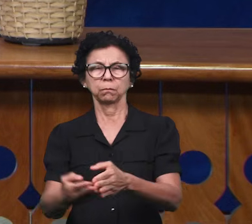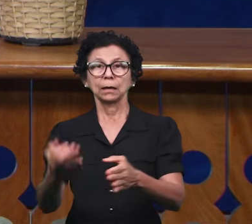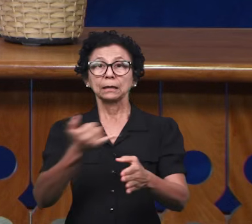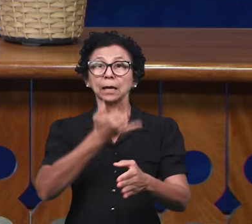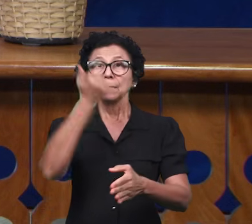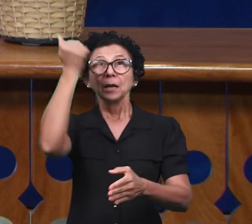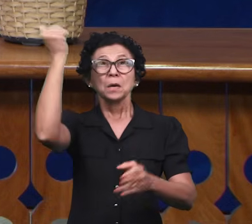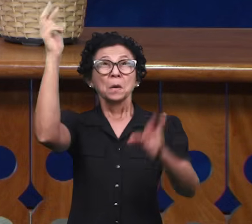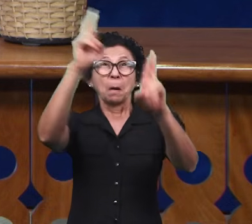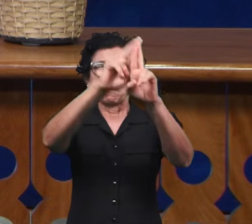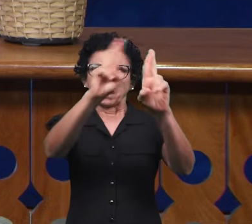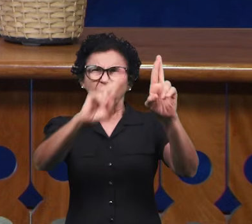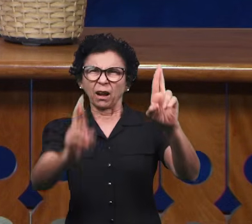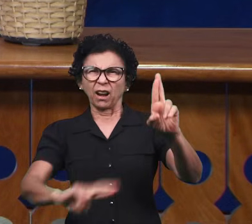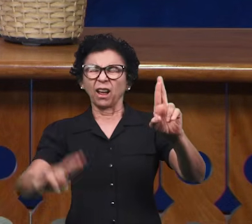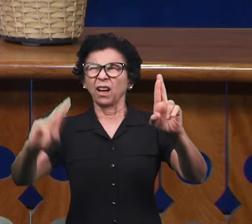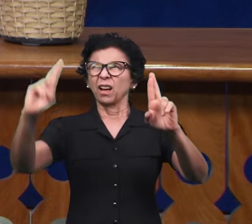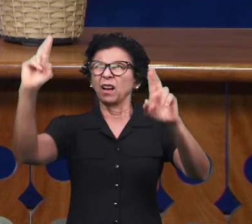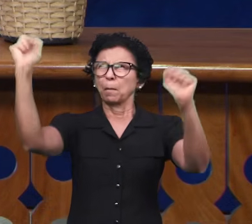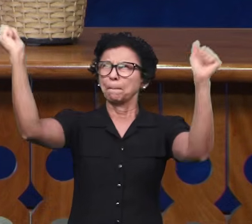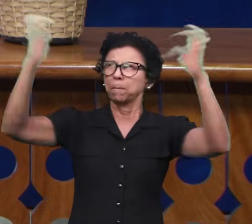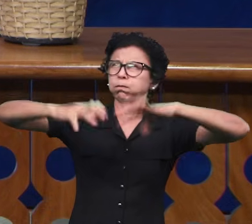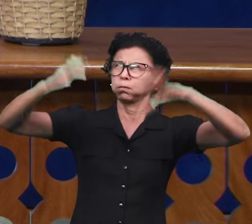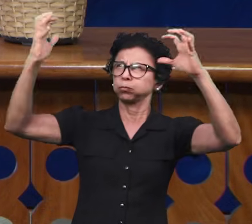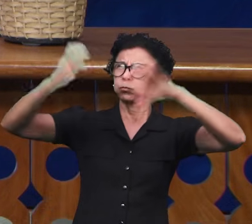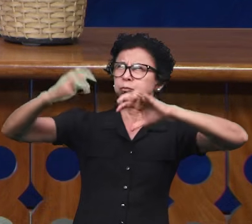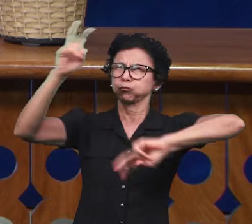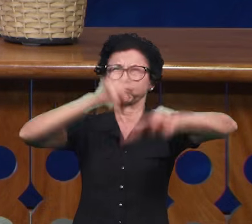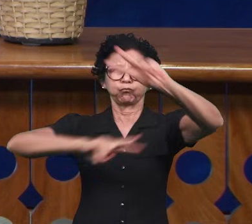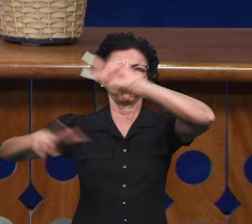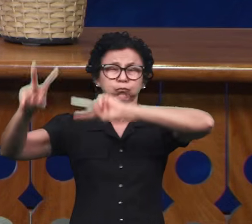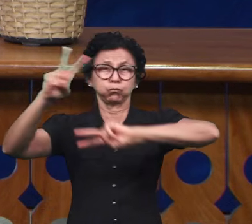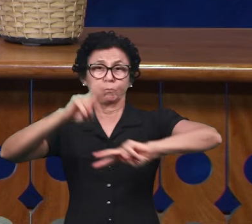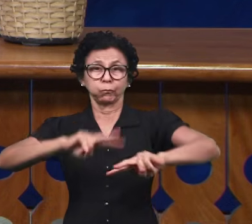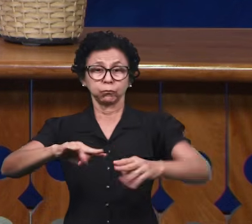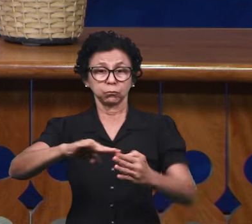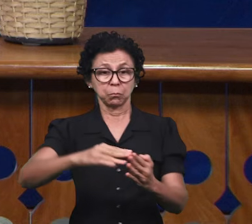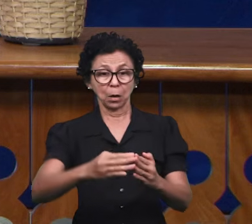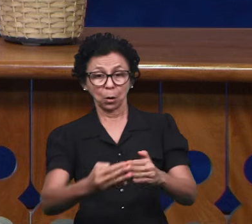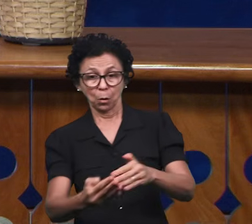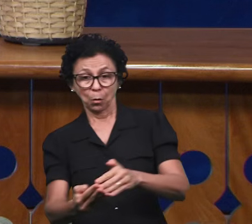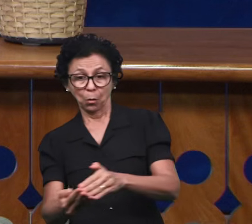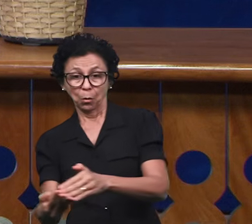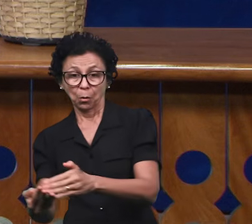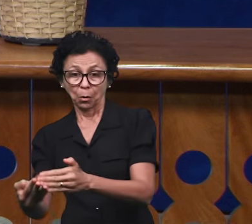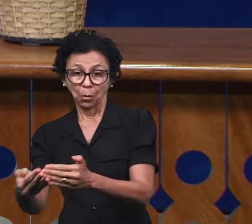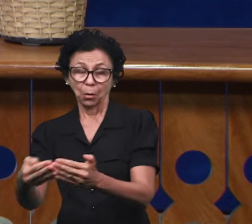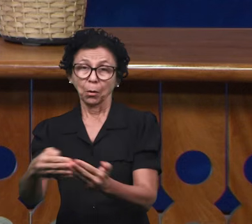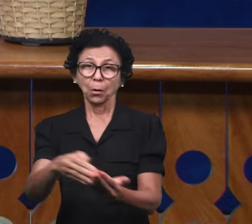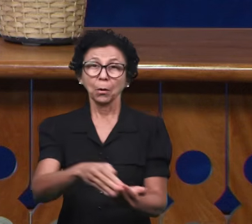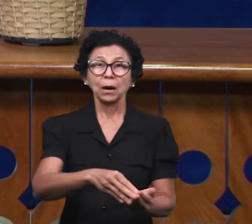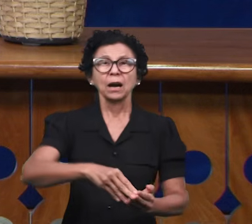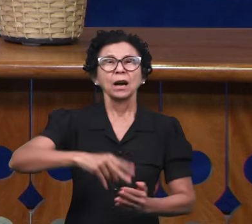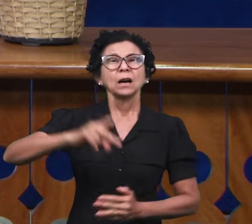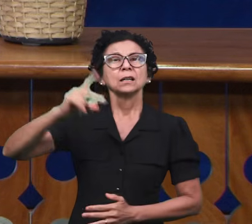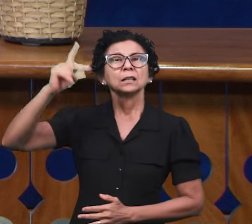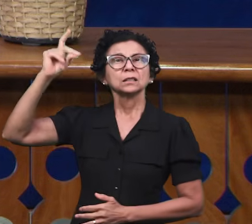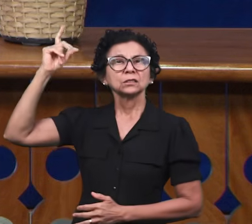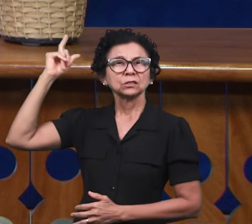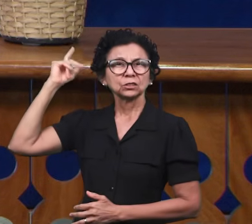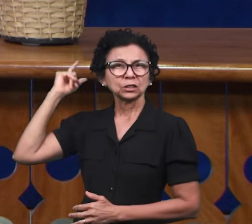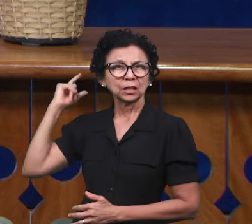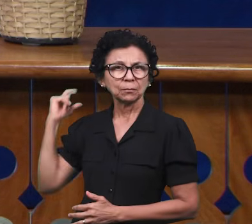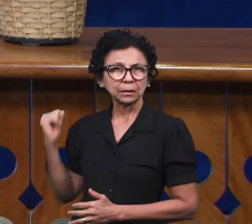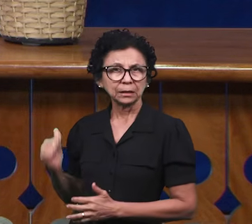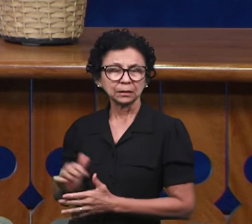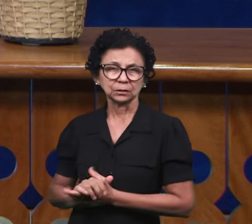naquele momento ali a palavra fala que eles já não tinham como navegar porque naquela época a navegação era toda baseada